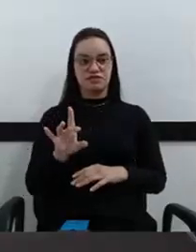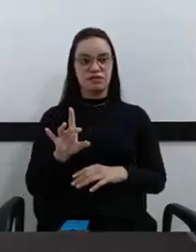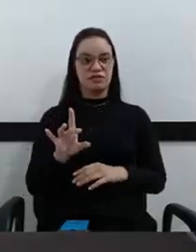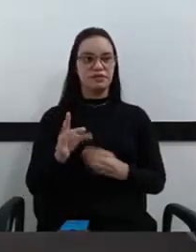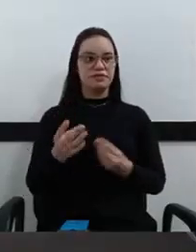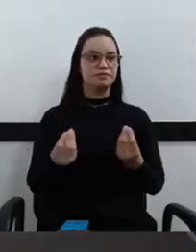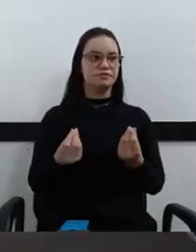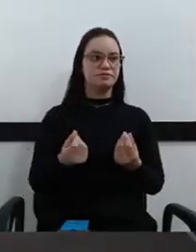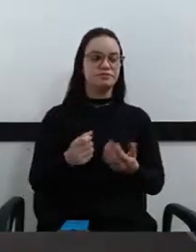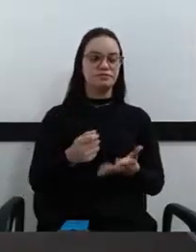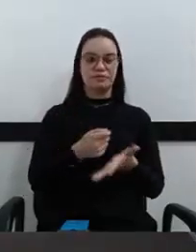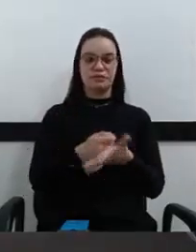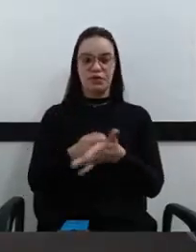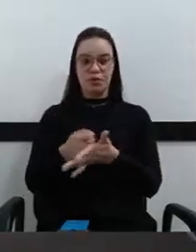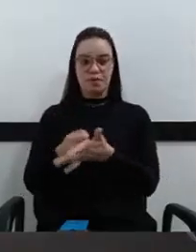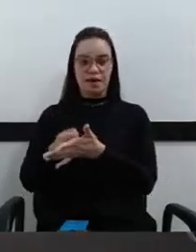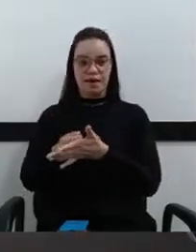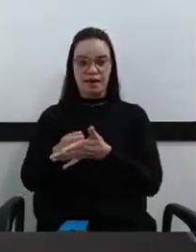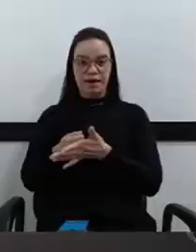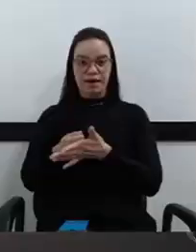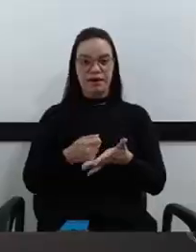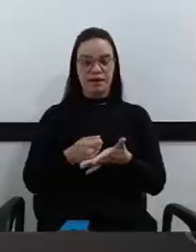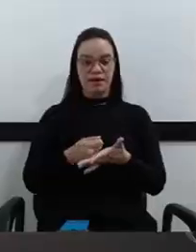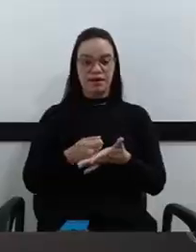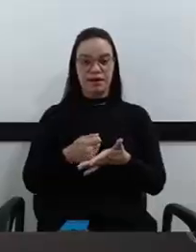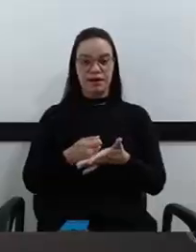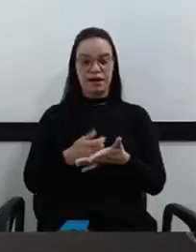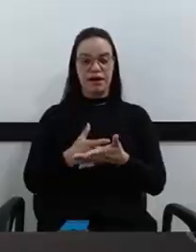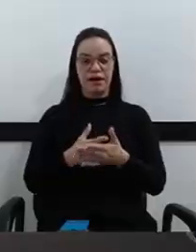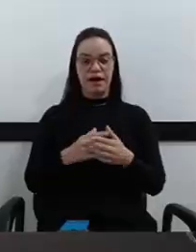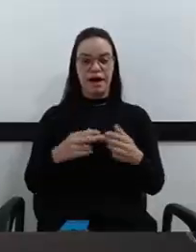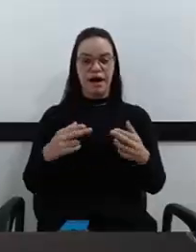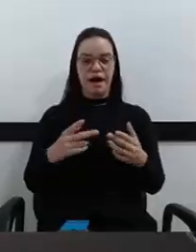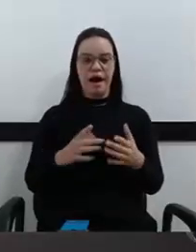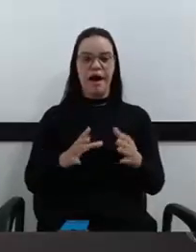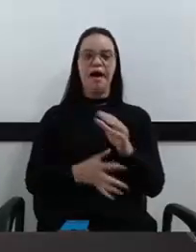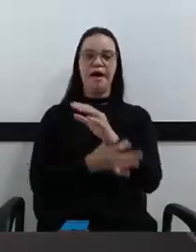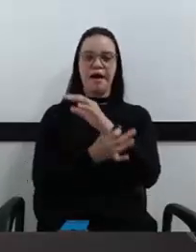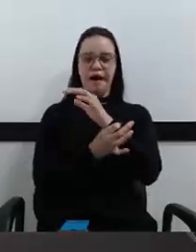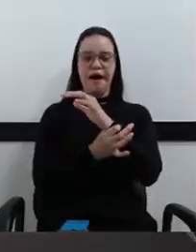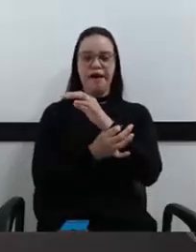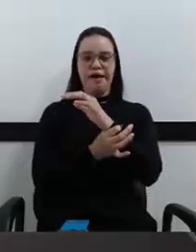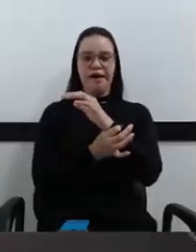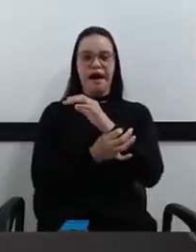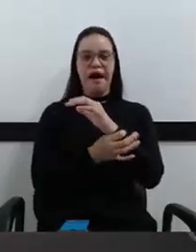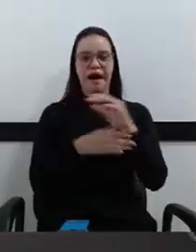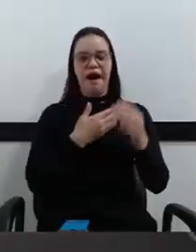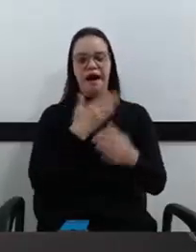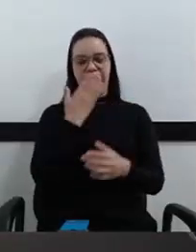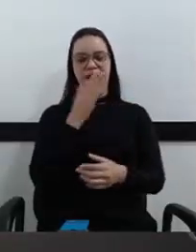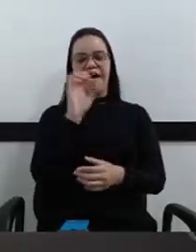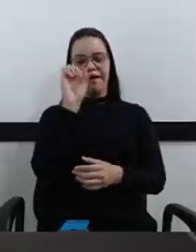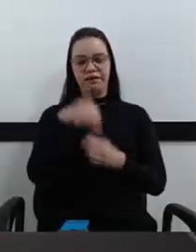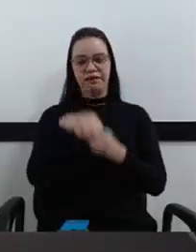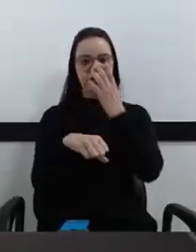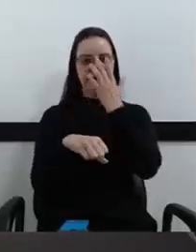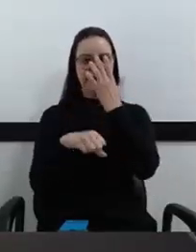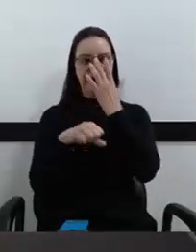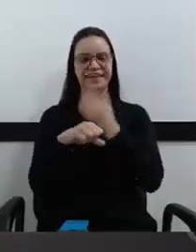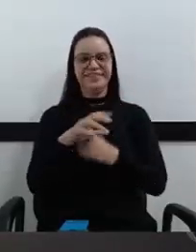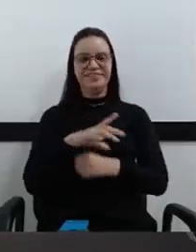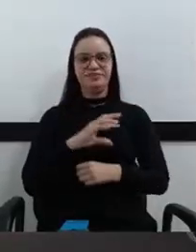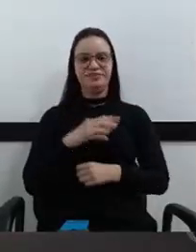dos pagamentos retroativos e não... Nesse cenário, a gente garante a possibilidade do colega desistir do pedido. Eu acho que aqui a gente